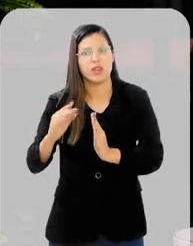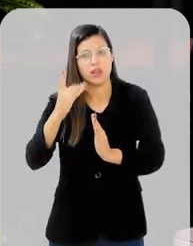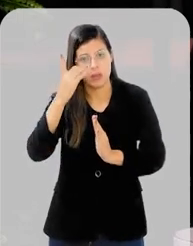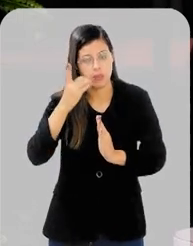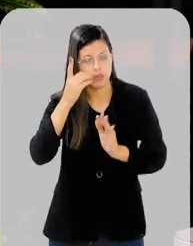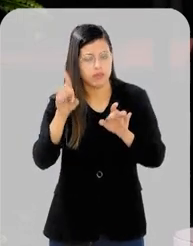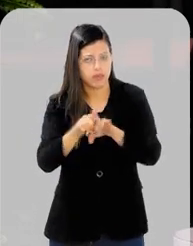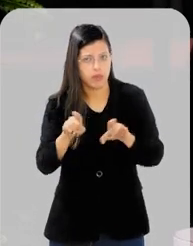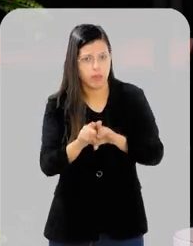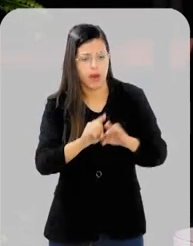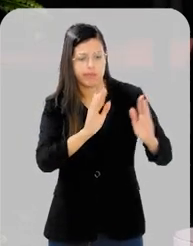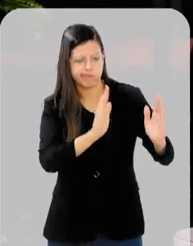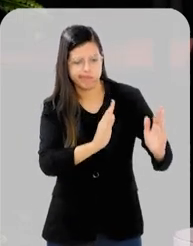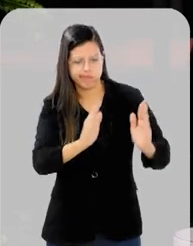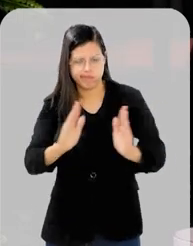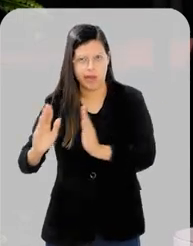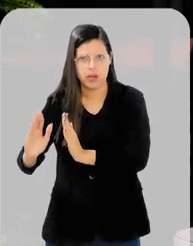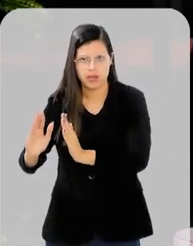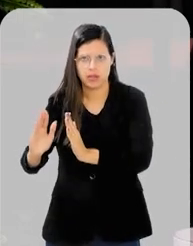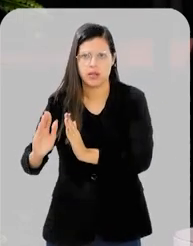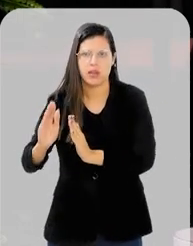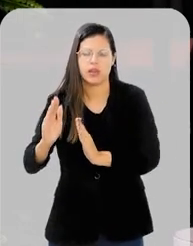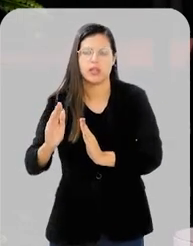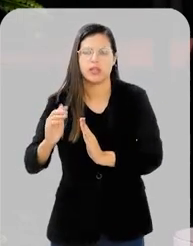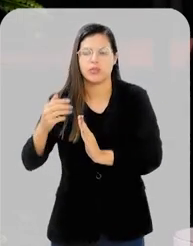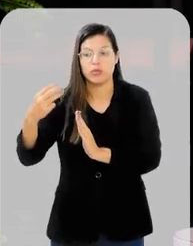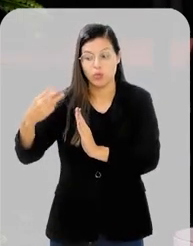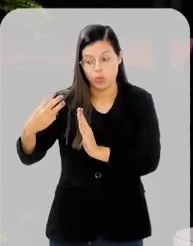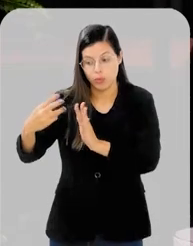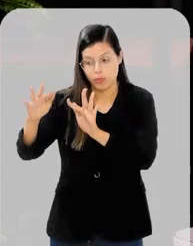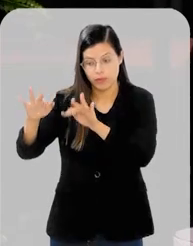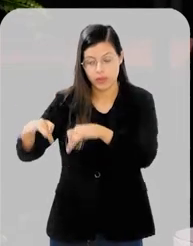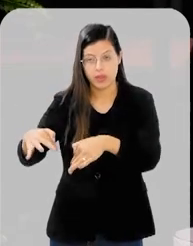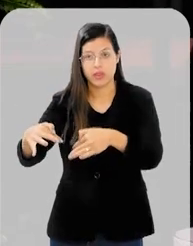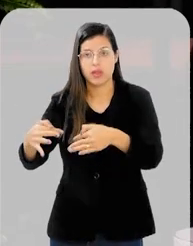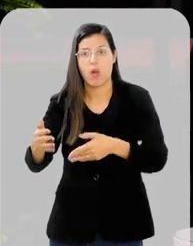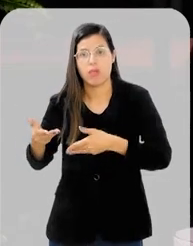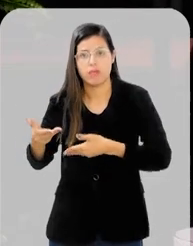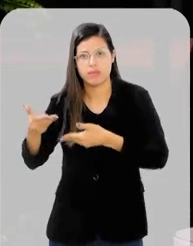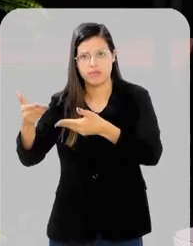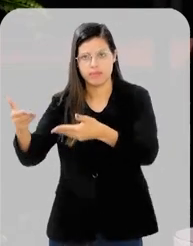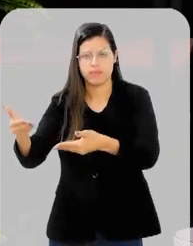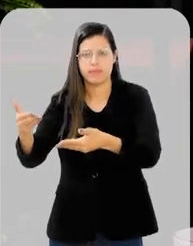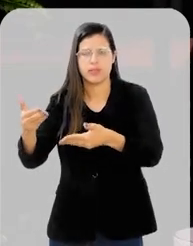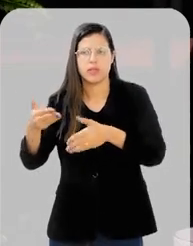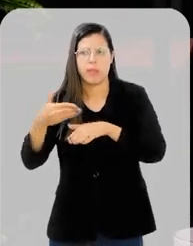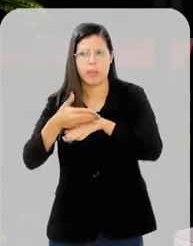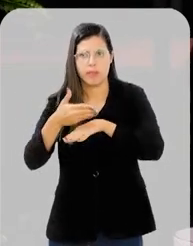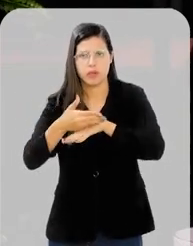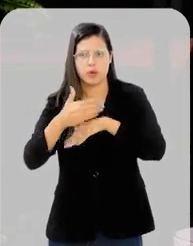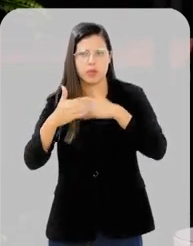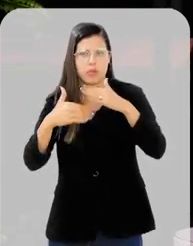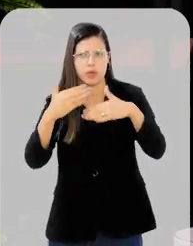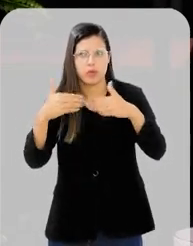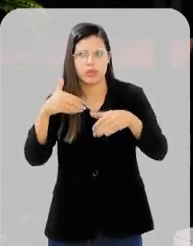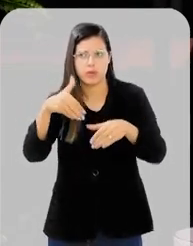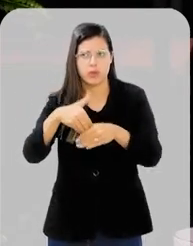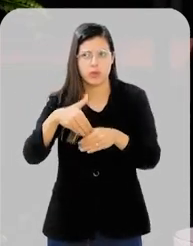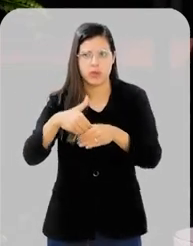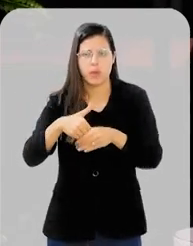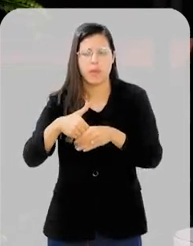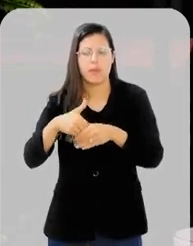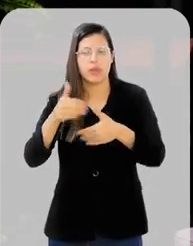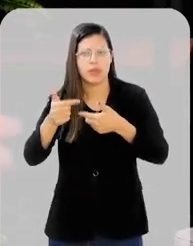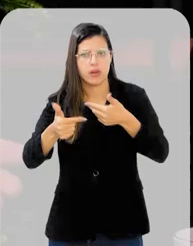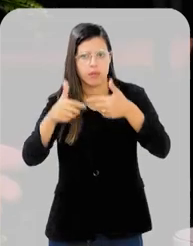mandatos e depois ele no final do terceiro mandato eh ele recebeu um convite para participar de um processo né é uma eleição